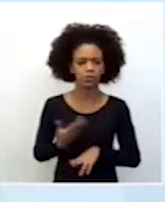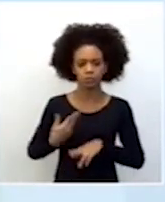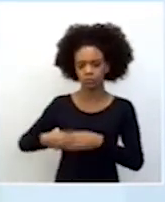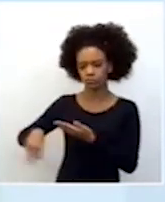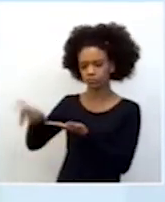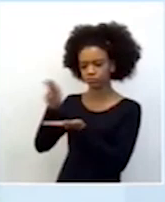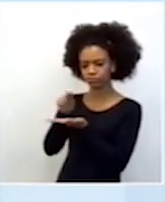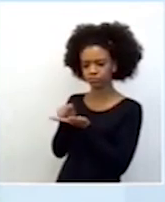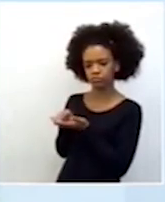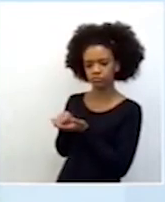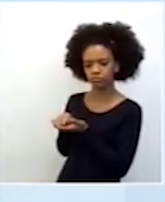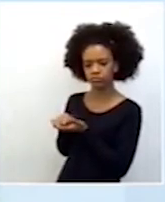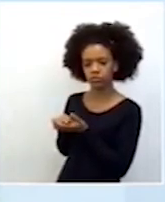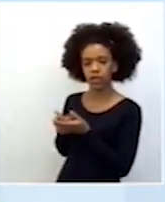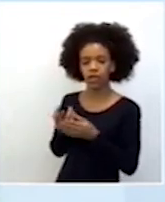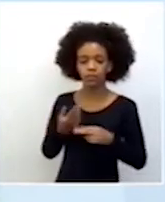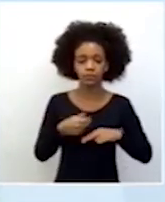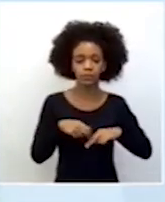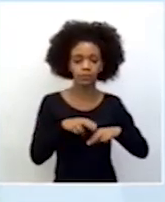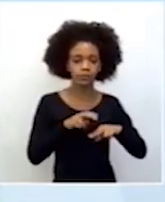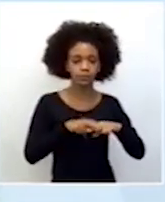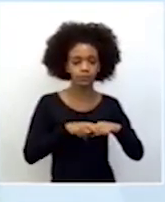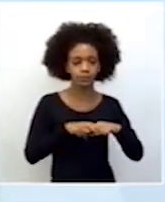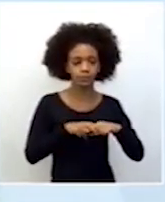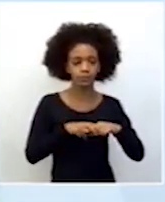terra e na poltrona Sigmund